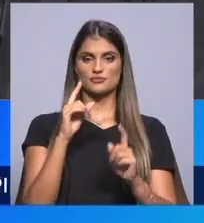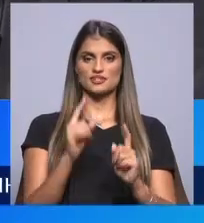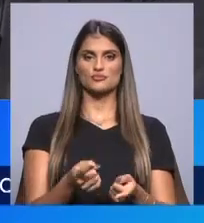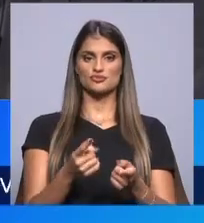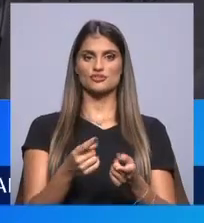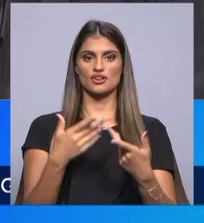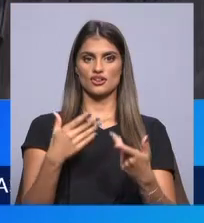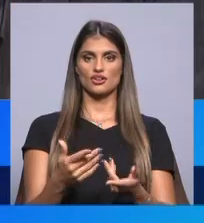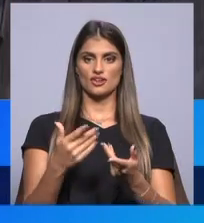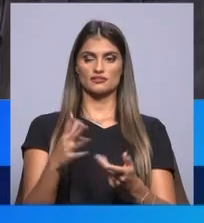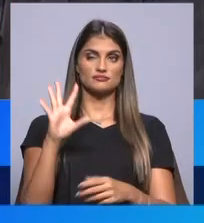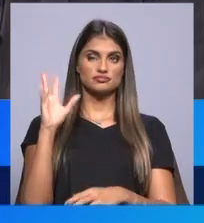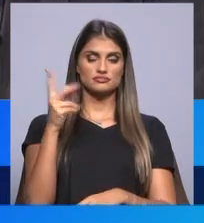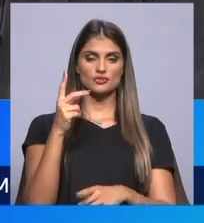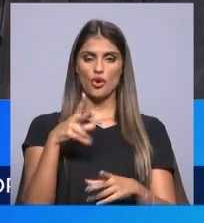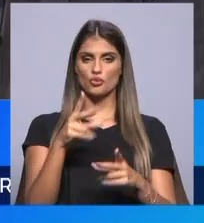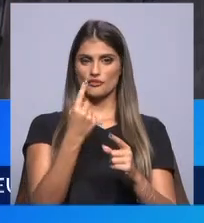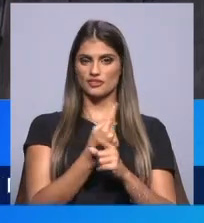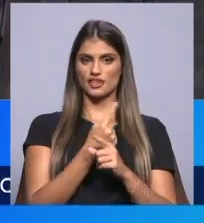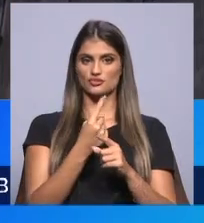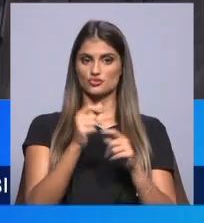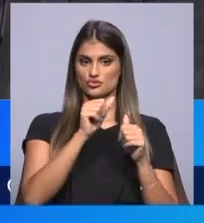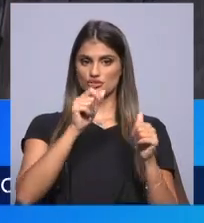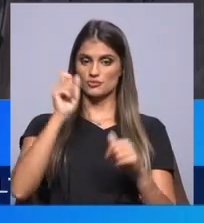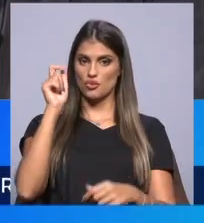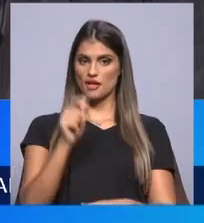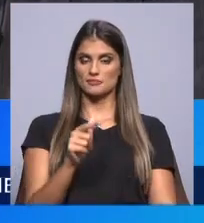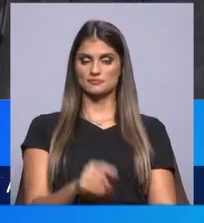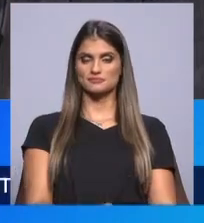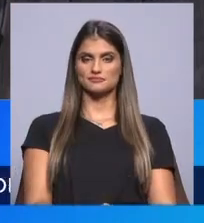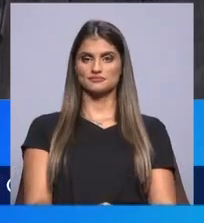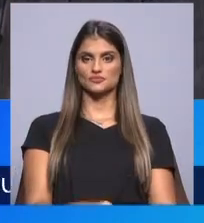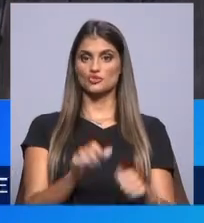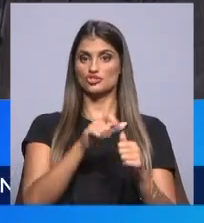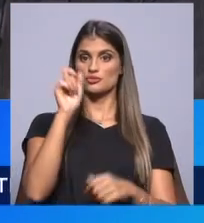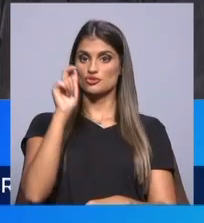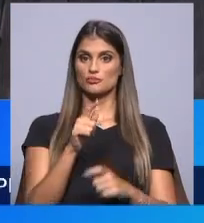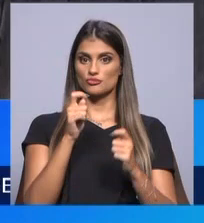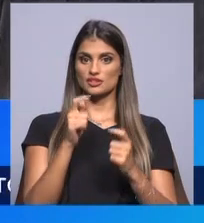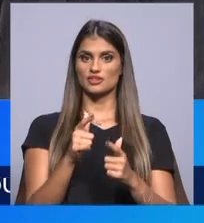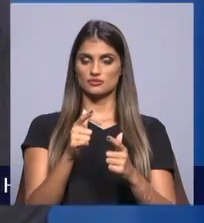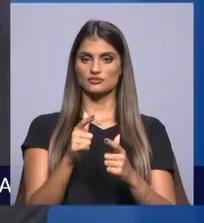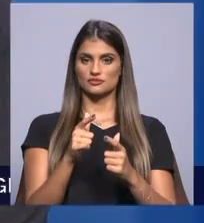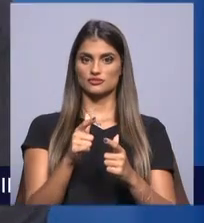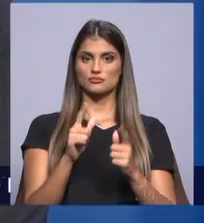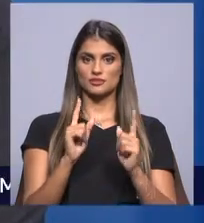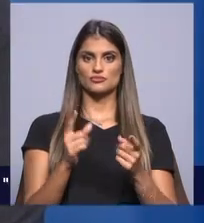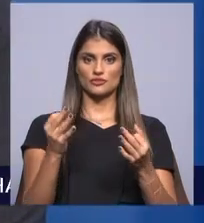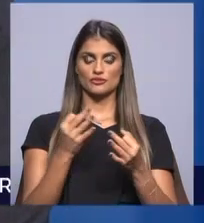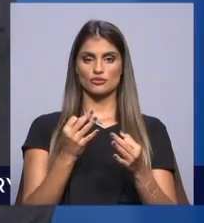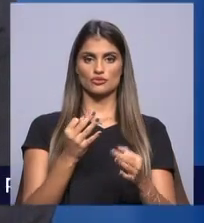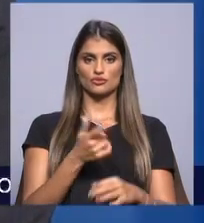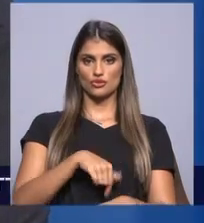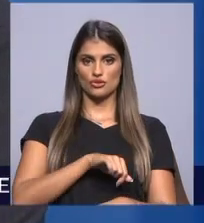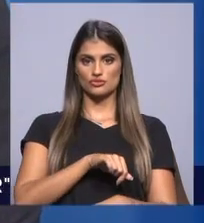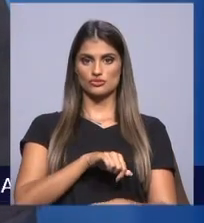viagem espacial desta semana com novidades do nosso Sistema Solar. No nosso Sistema Solar e um bocadinho mais além, mas começamos de facto no nosso